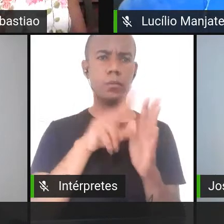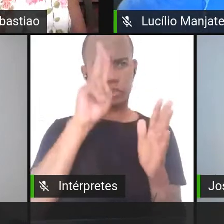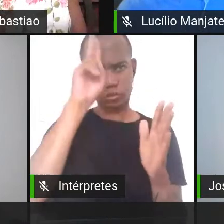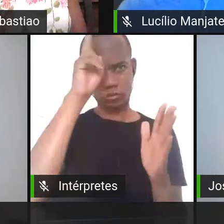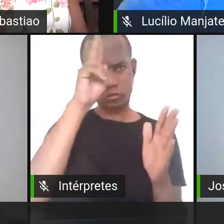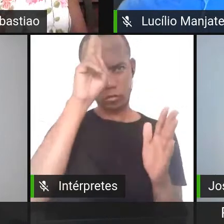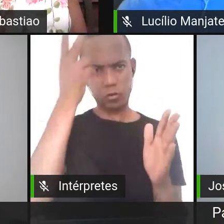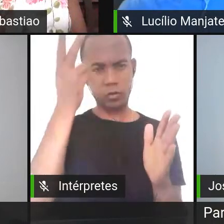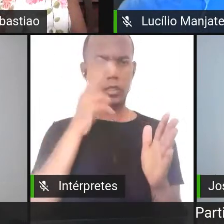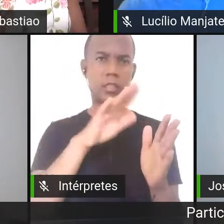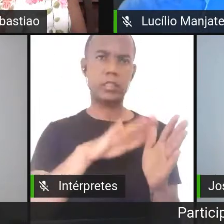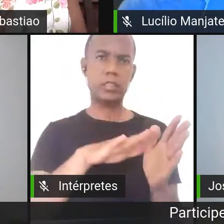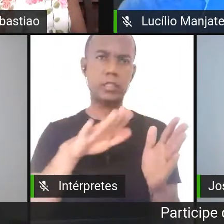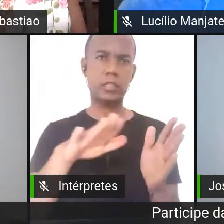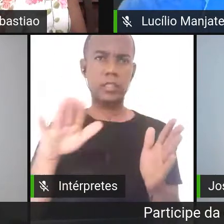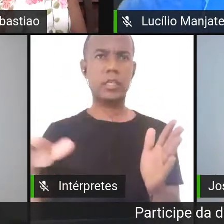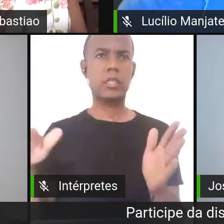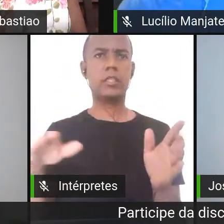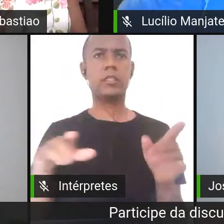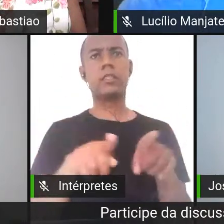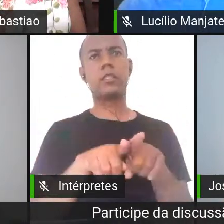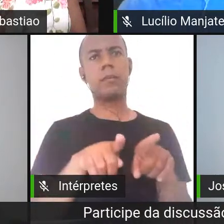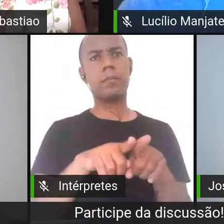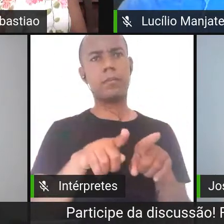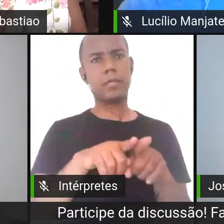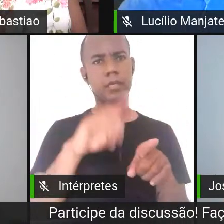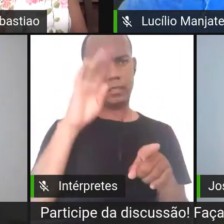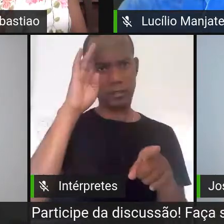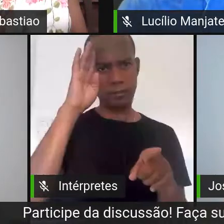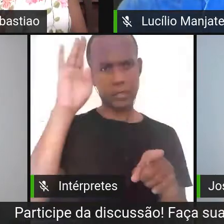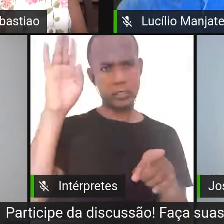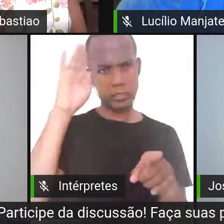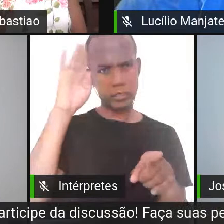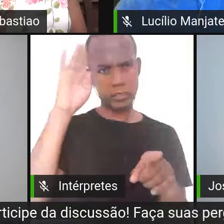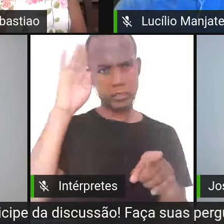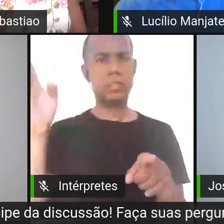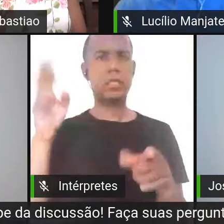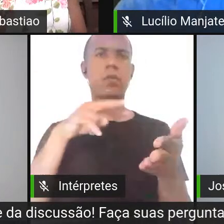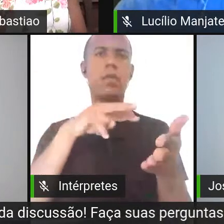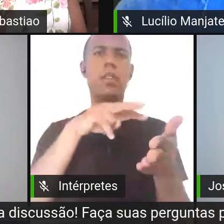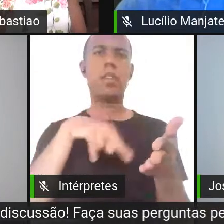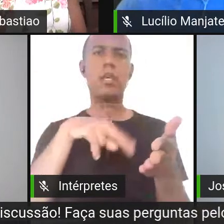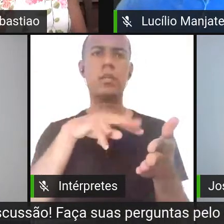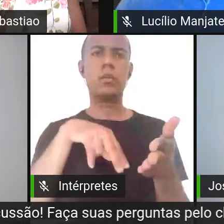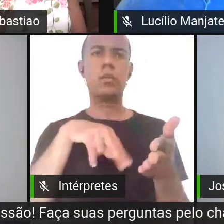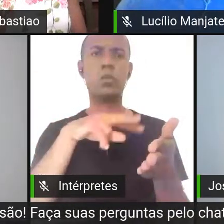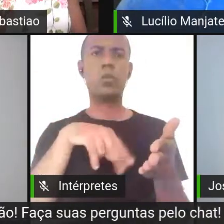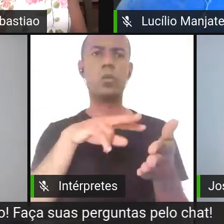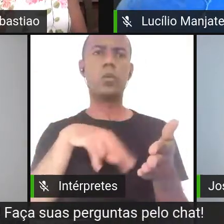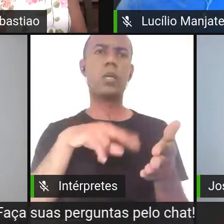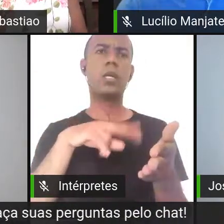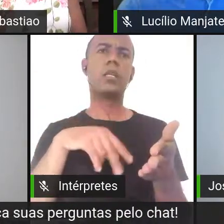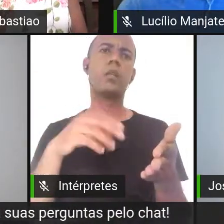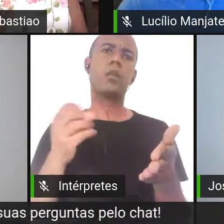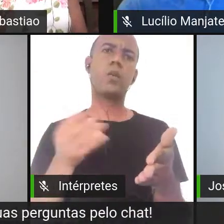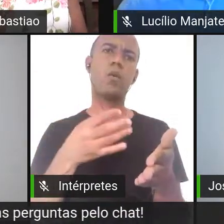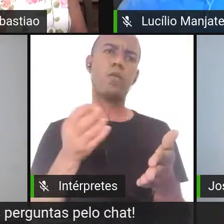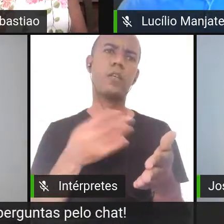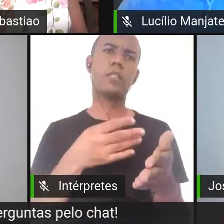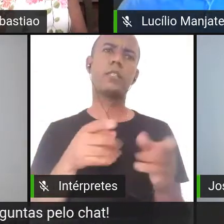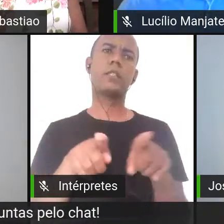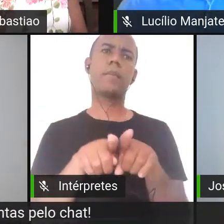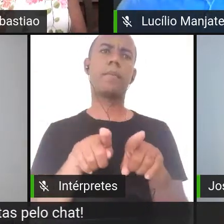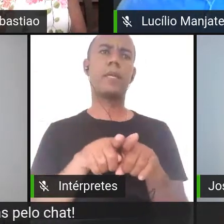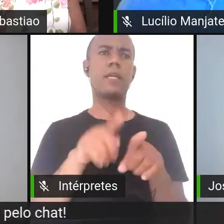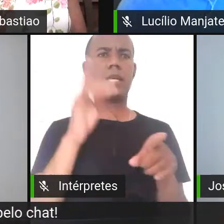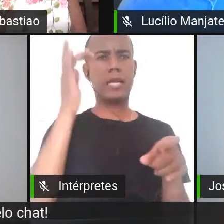ideia é despertar a imaginação e o gosto pela leitura nos mais novos e nas mais novas. Então, o que eu acho é que